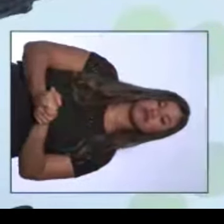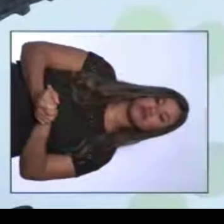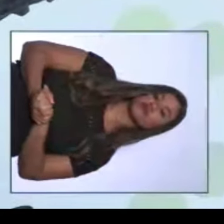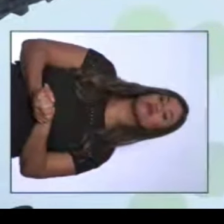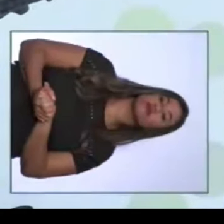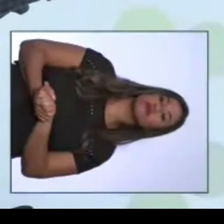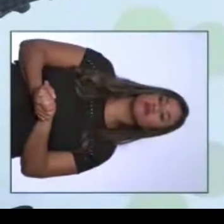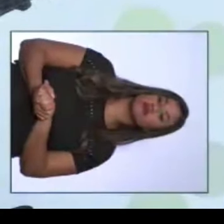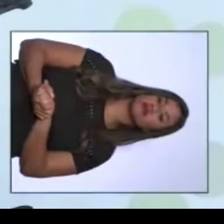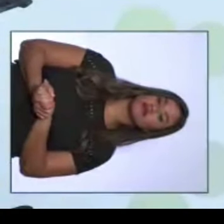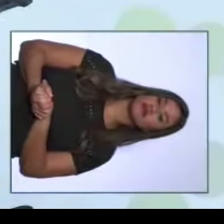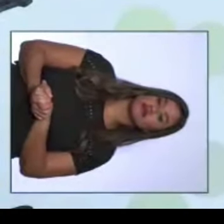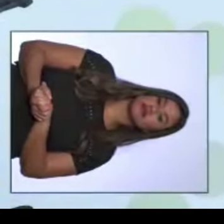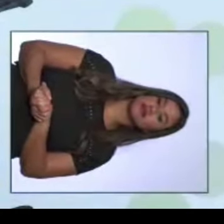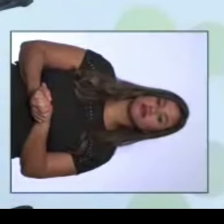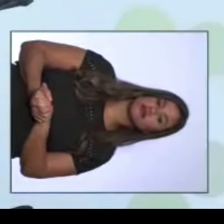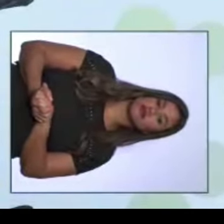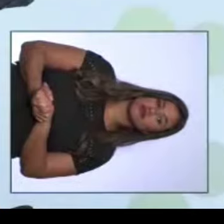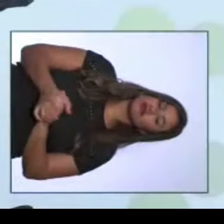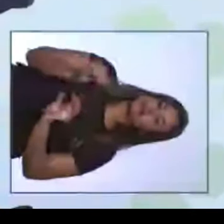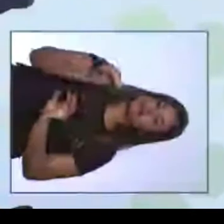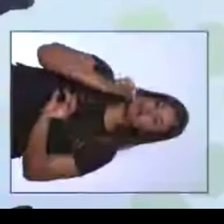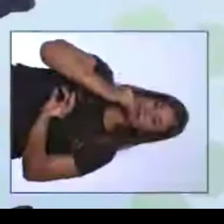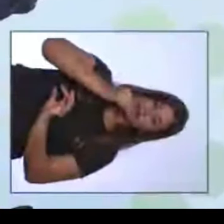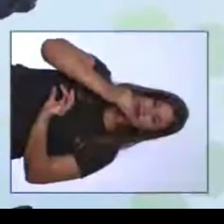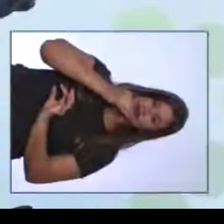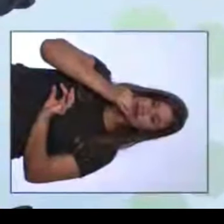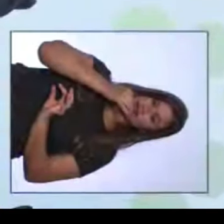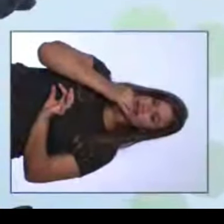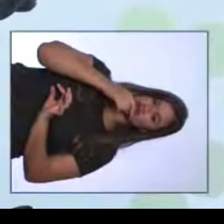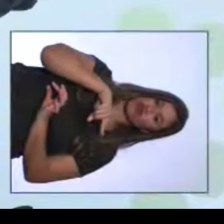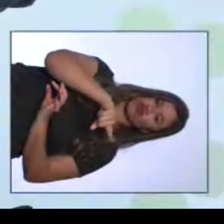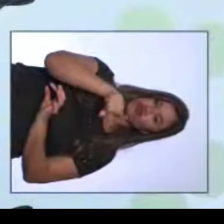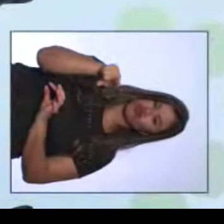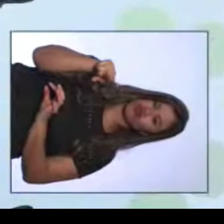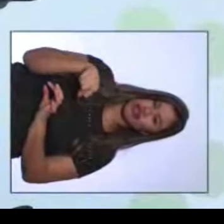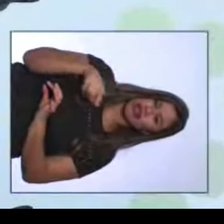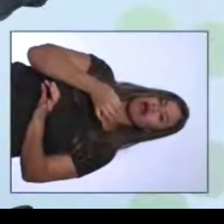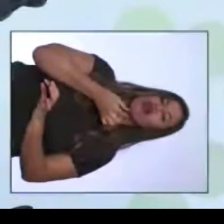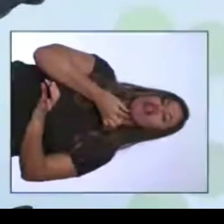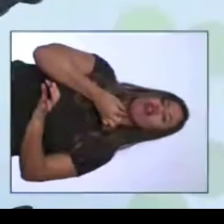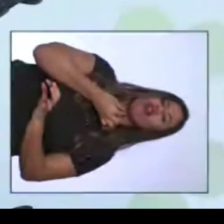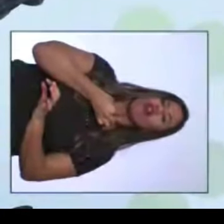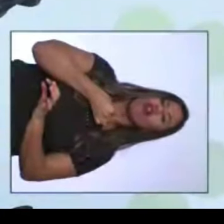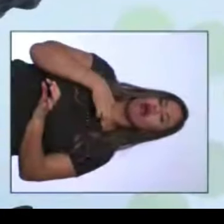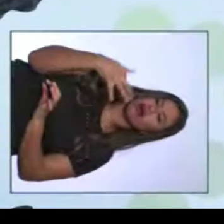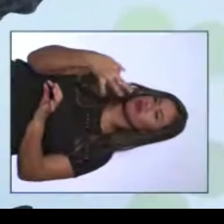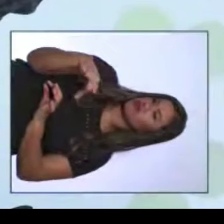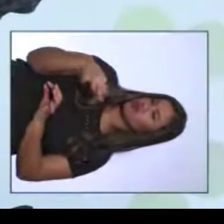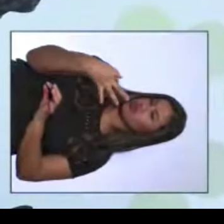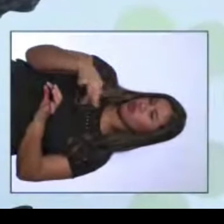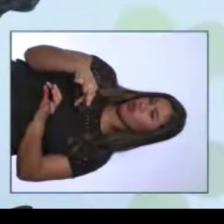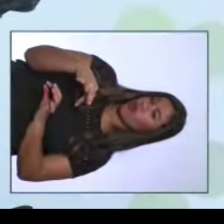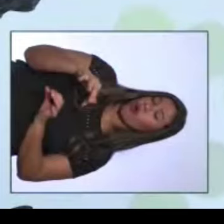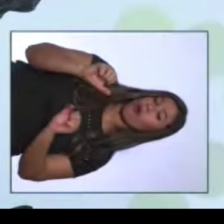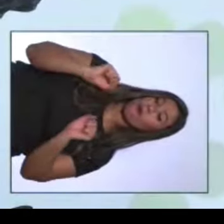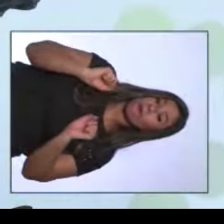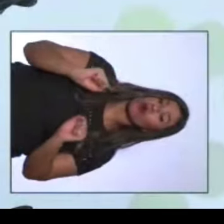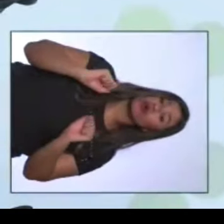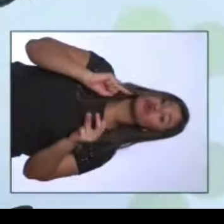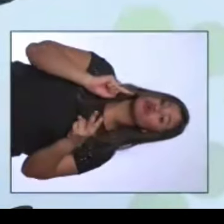Quando você está com uma dor de garganta, você pode procurar dois caminhos. Você pode